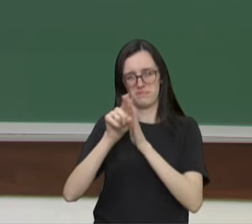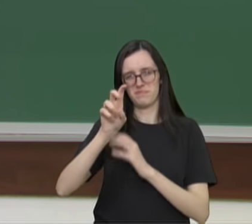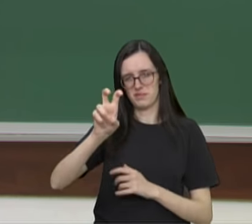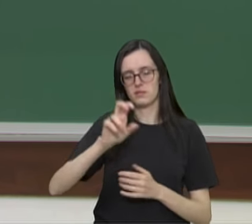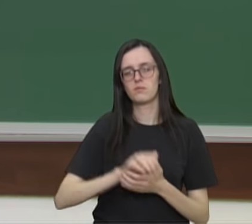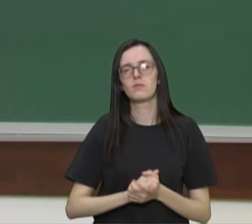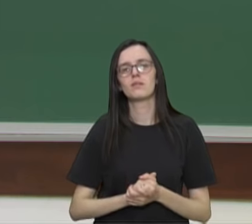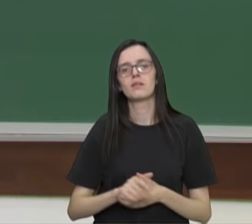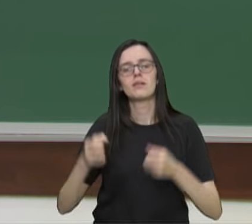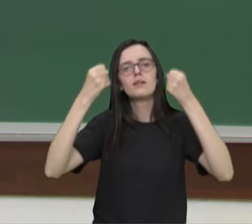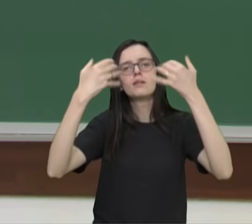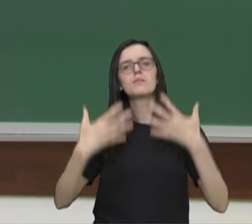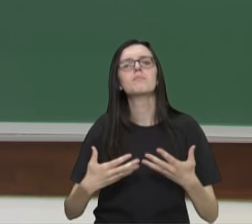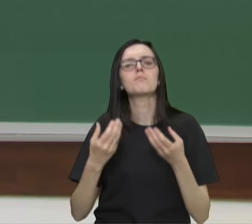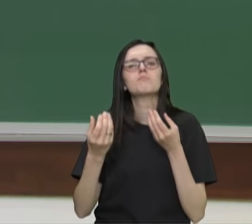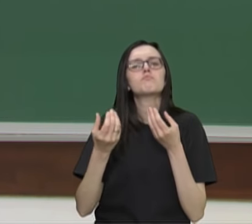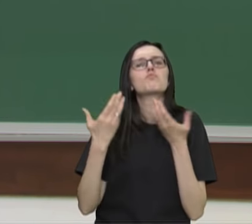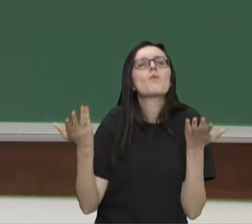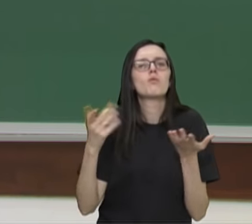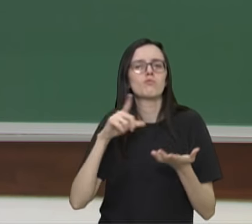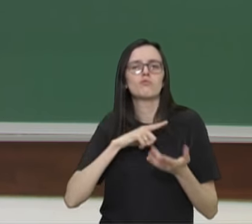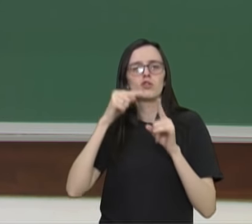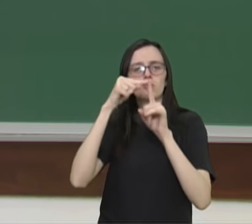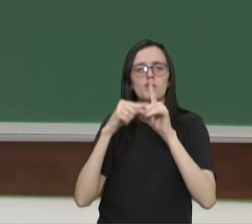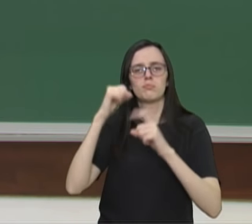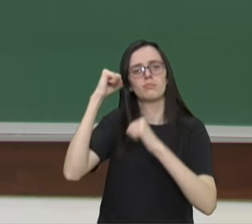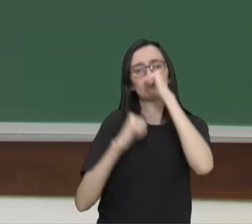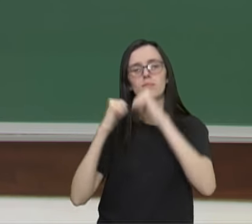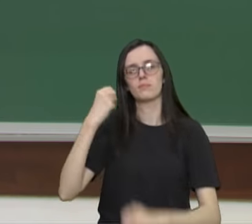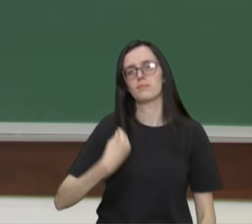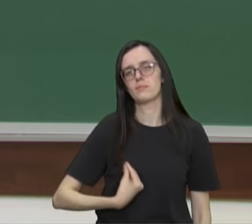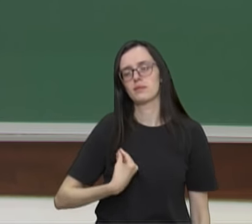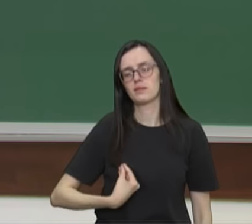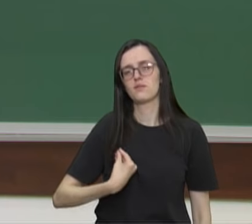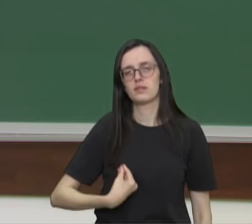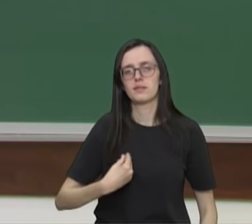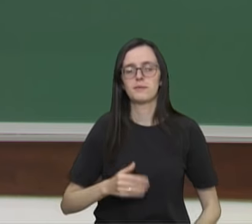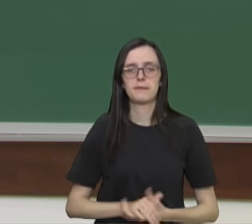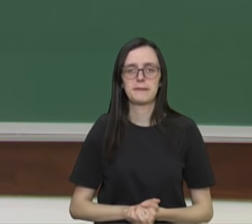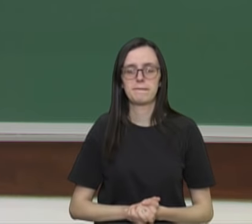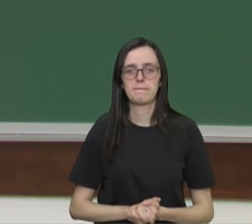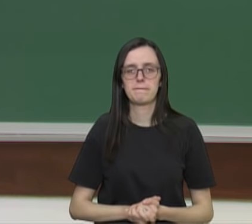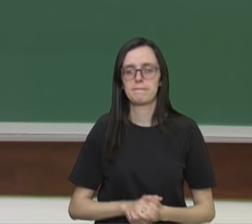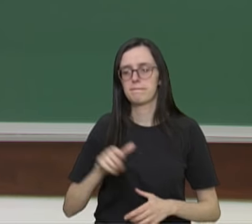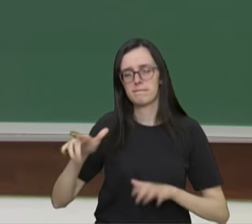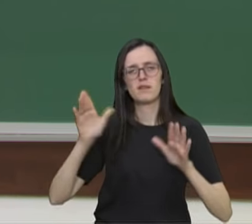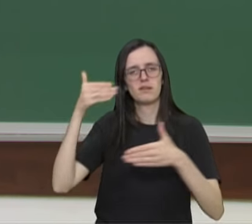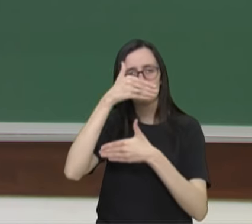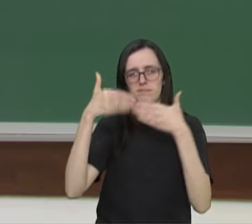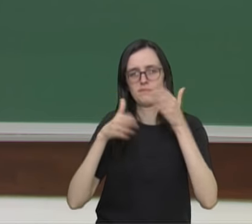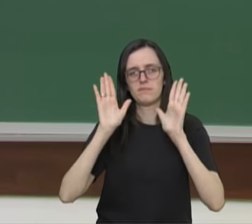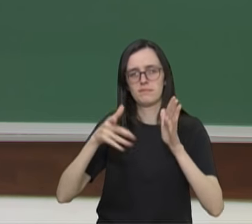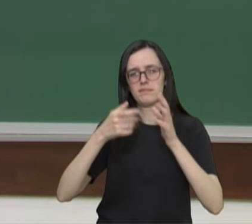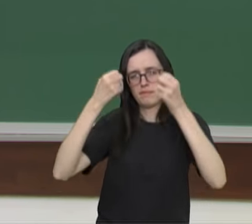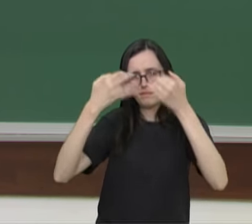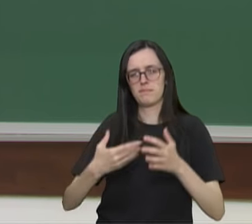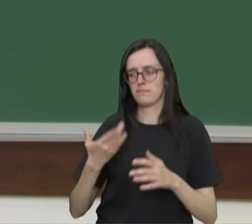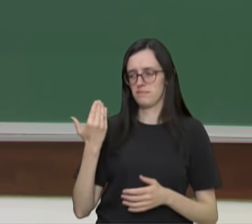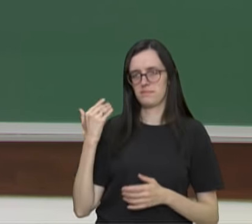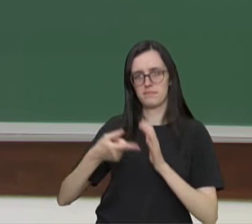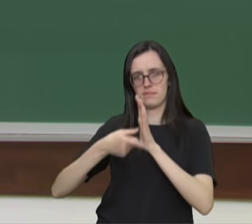palavras explique os tipos de indústrias existentes lá no dos primeiros slides que nós trabalhamos aí com vocês foi dado uma